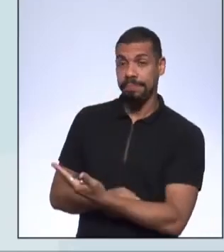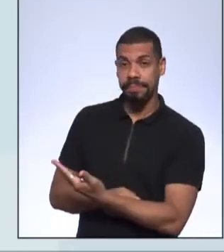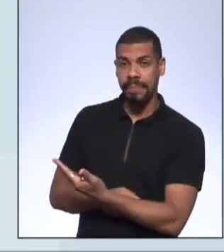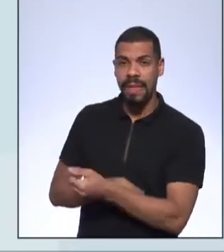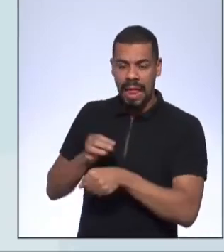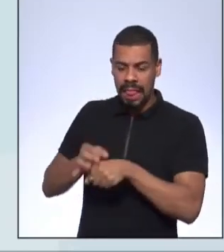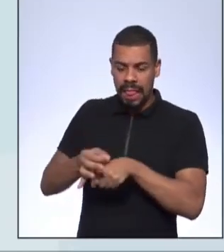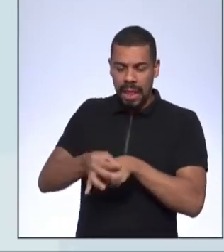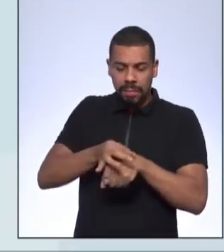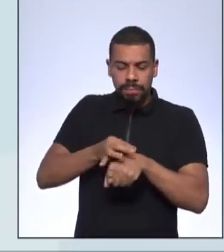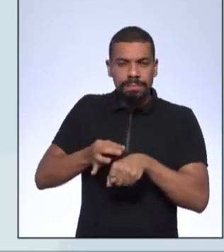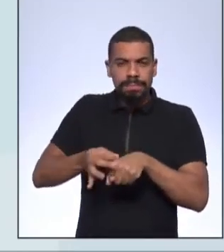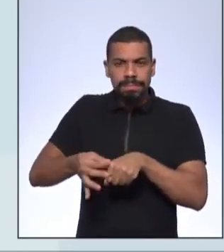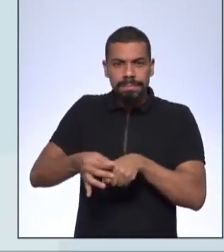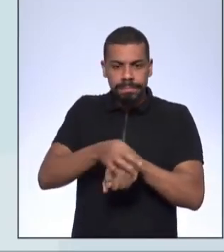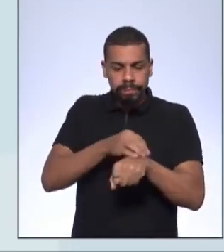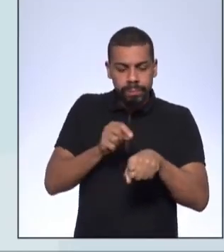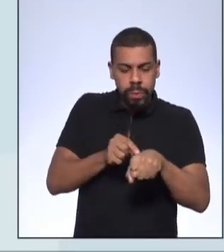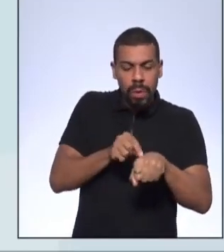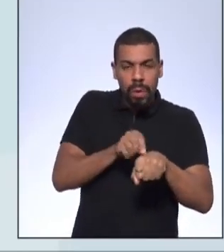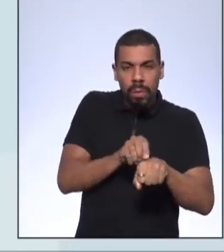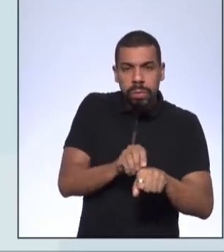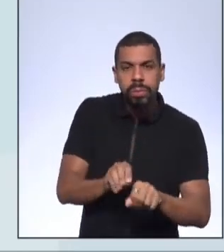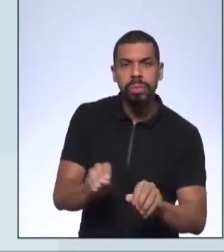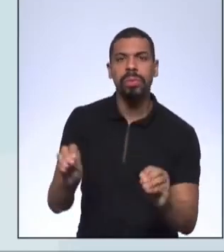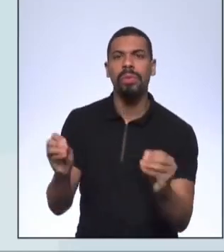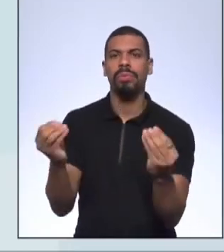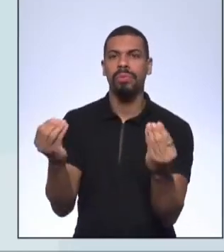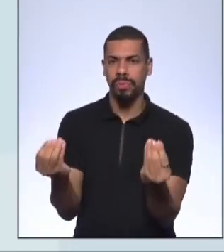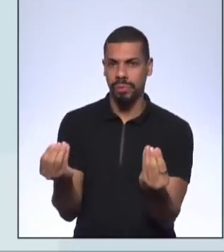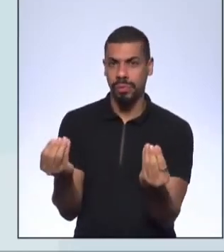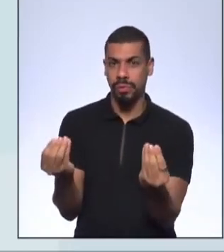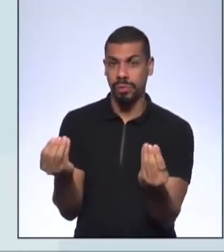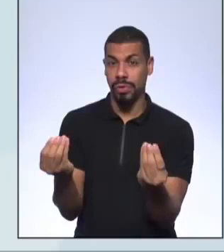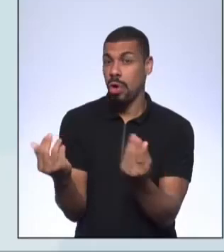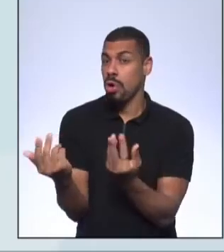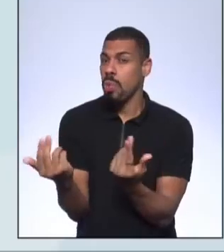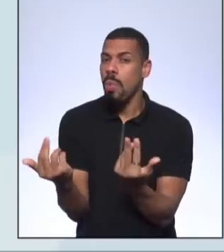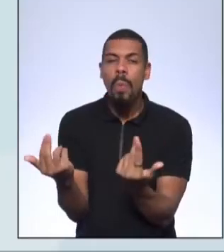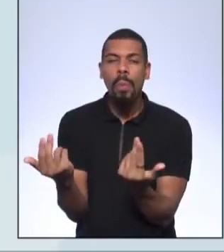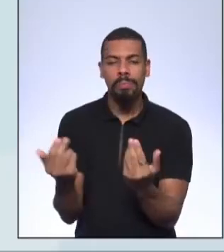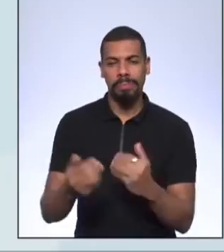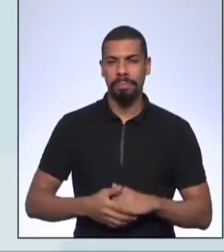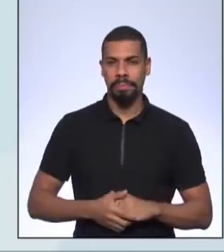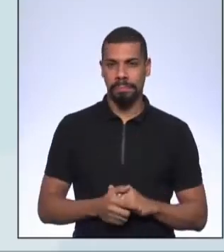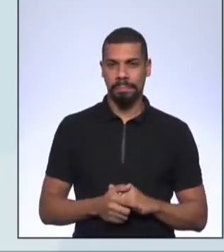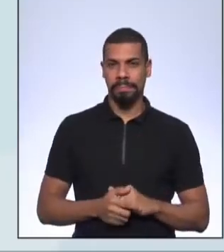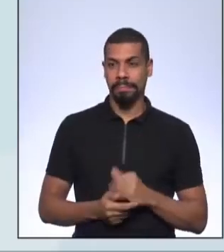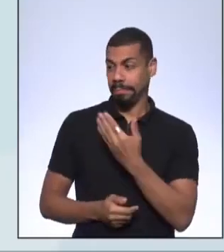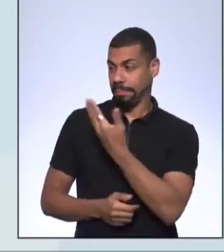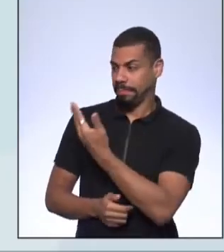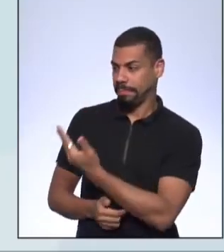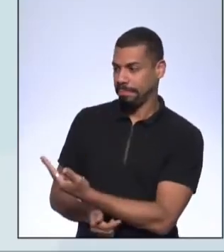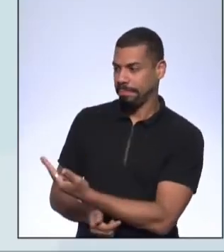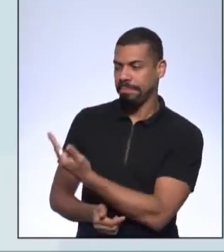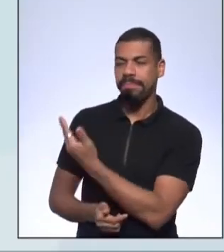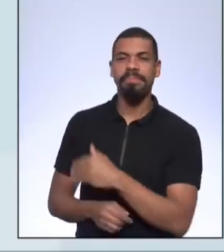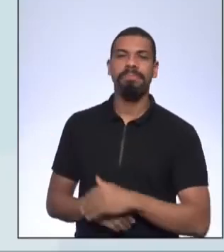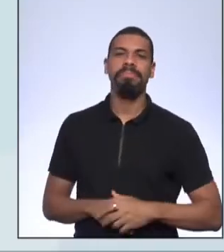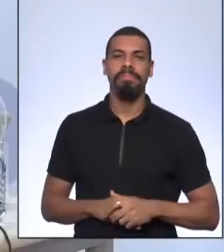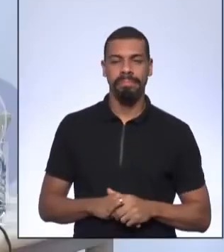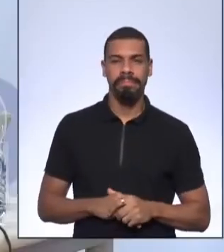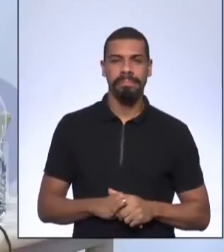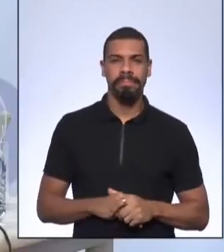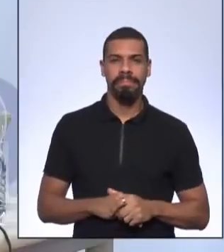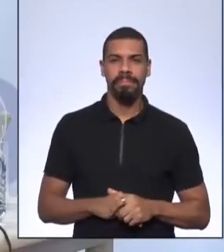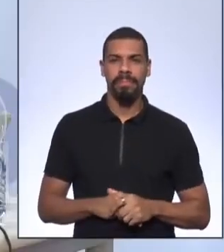célula que se dividiu em 2, que se multiplicou aí, né, formando uma cópia idêntica dela mesma. Ok? Voltando.